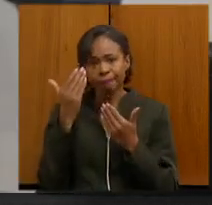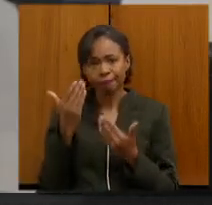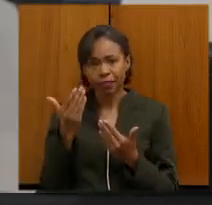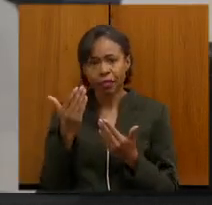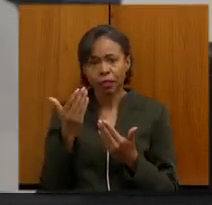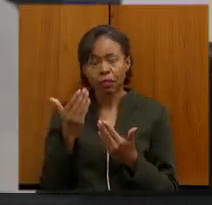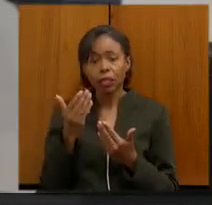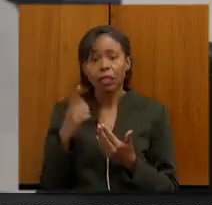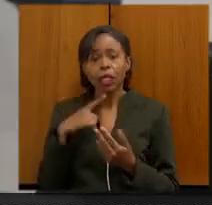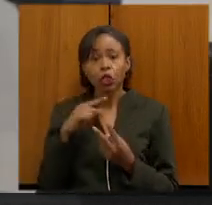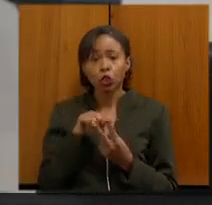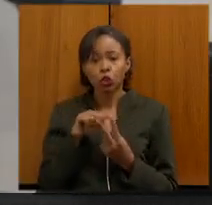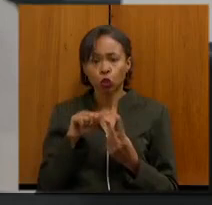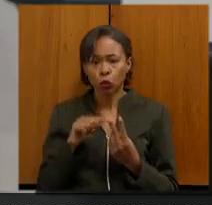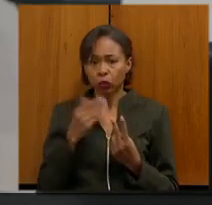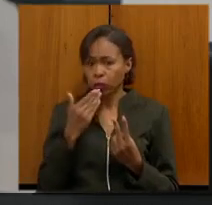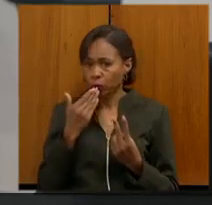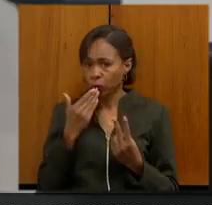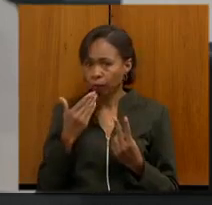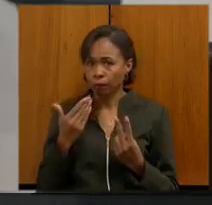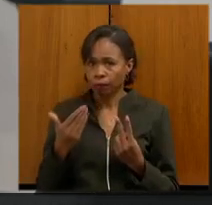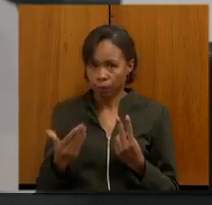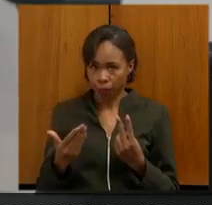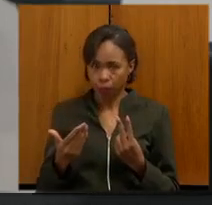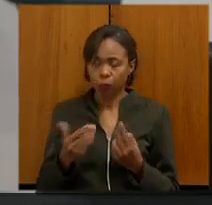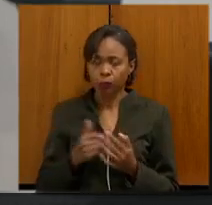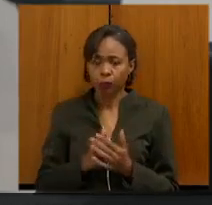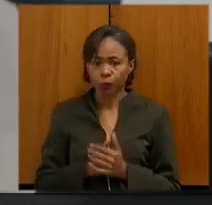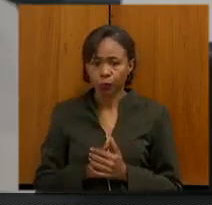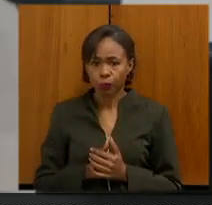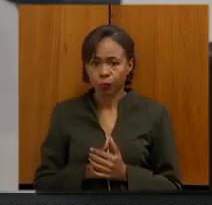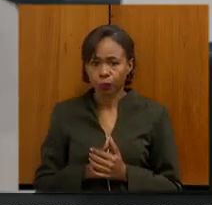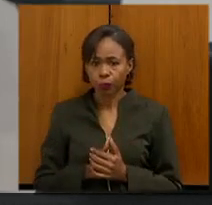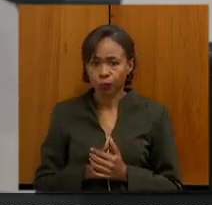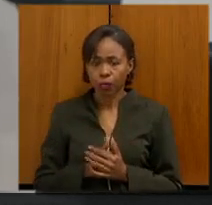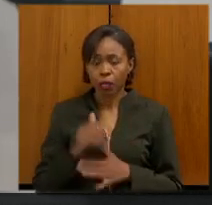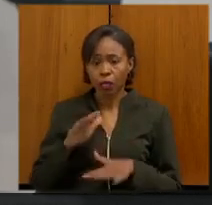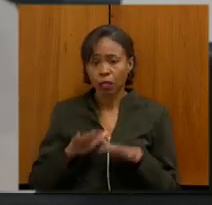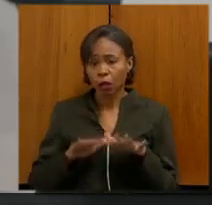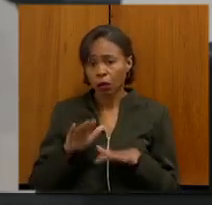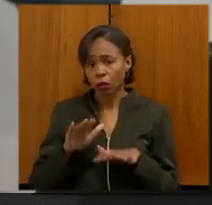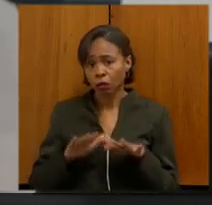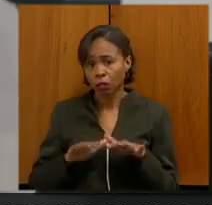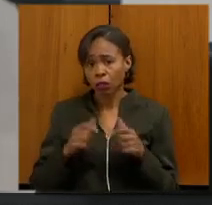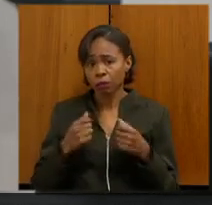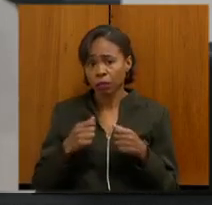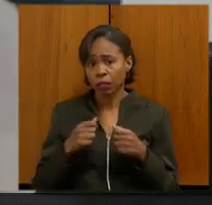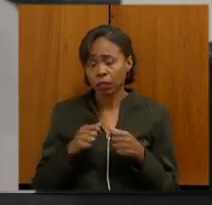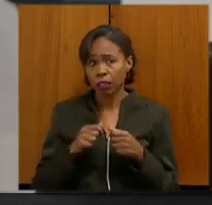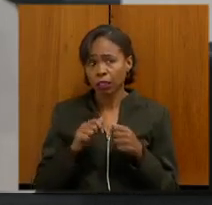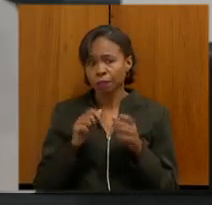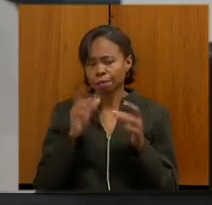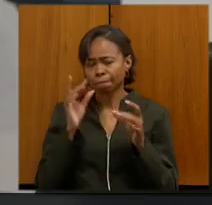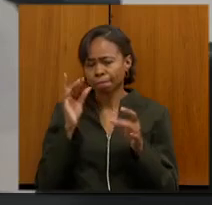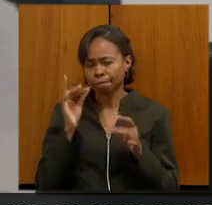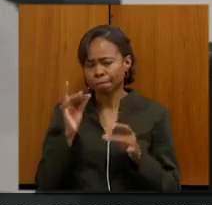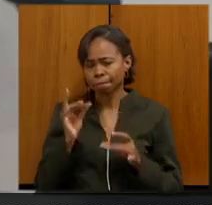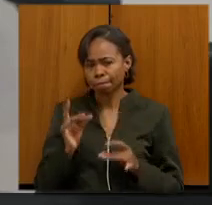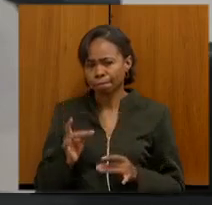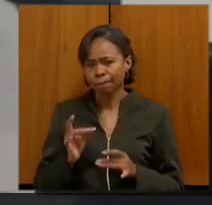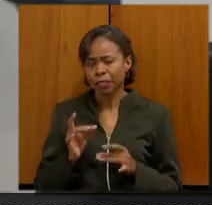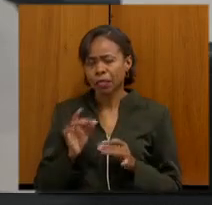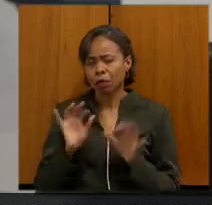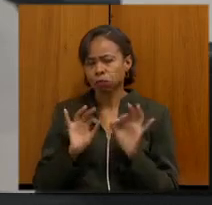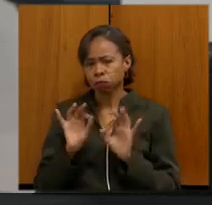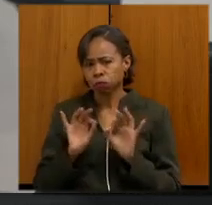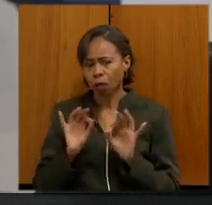nós fizemos dois e aqui alimentos aqui é que talvez a gente precisa malhar um pouco mais porque feitas em